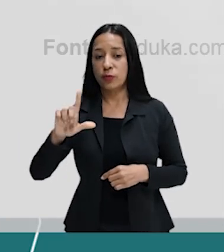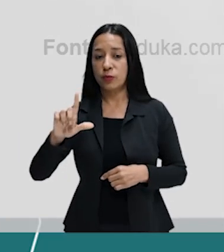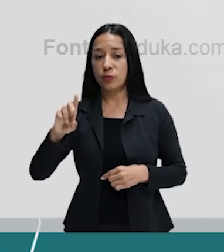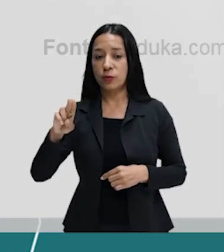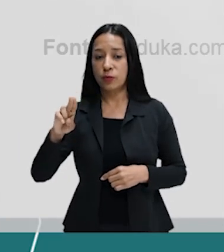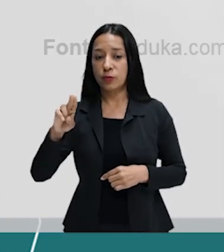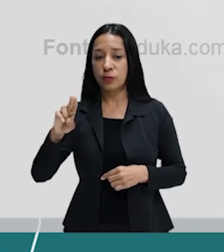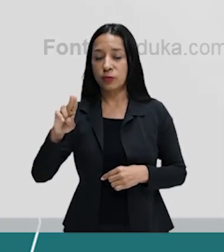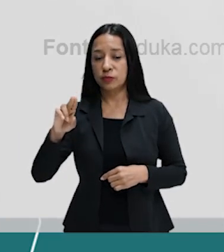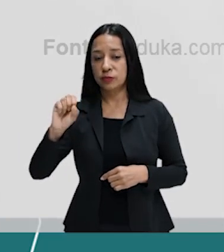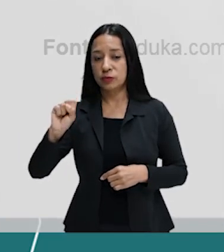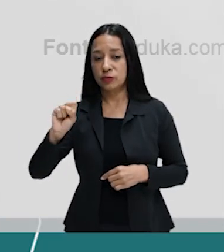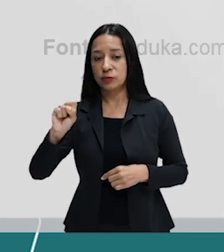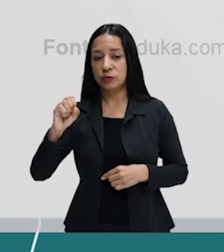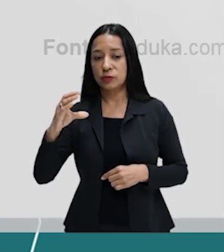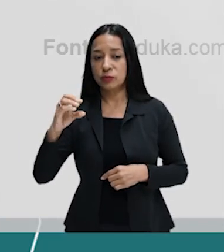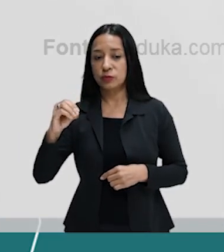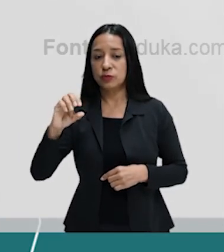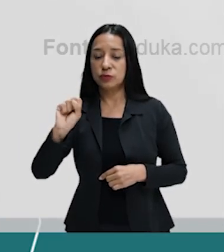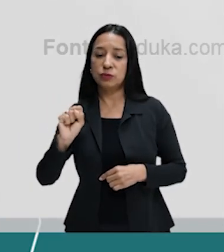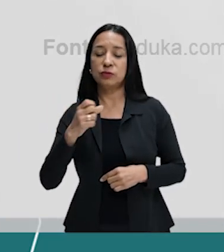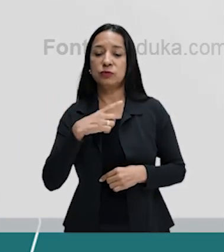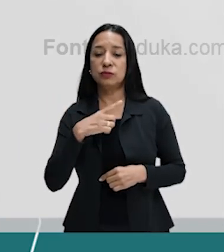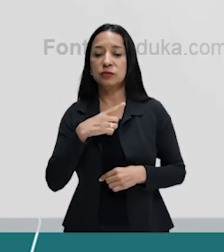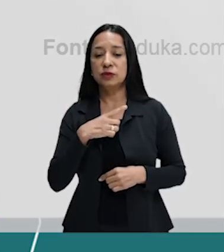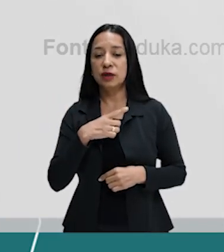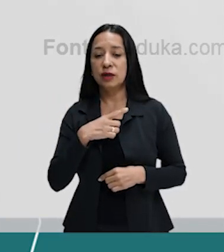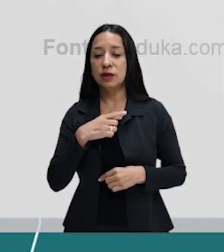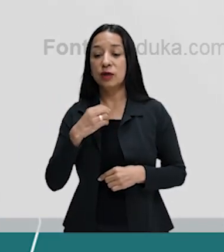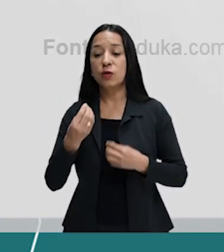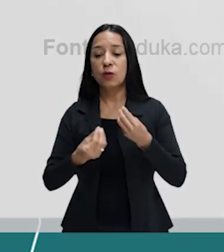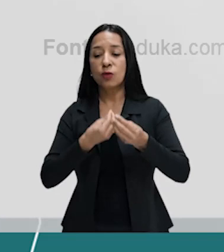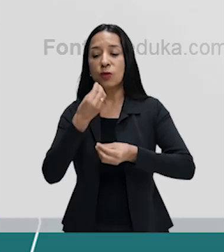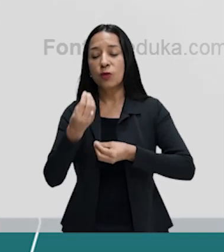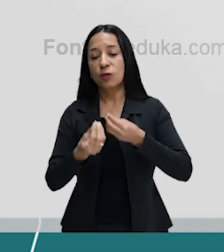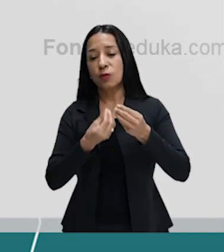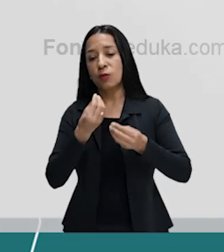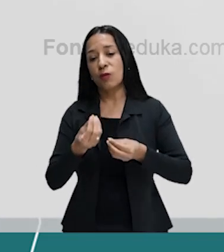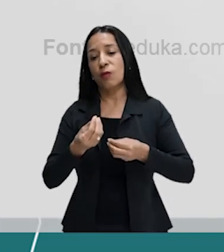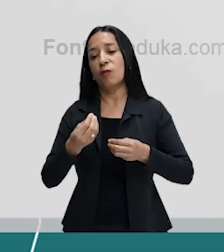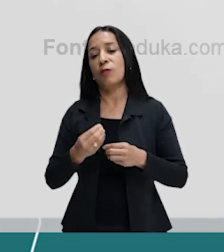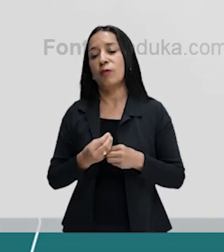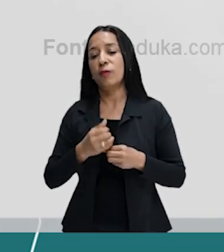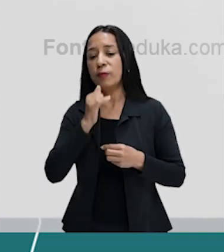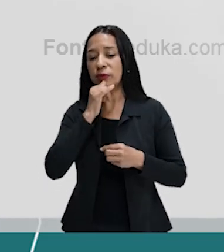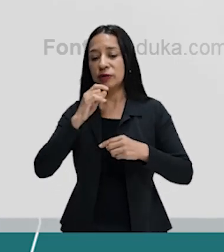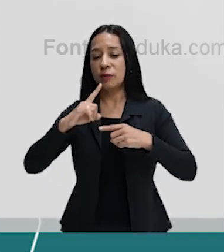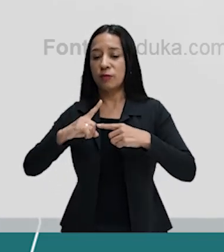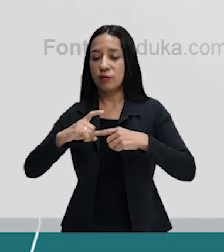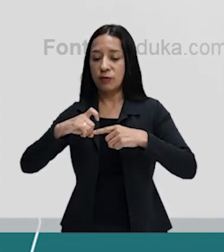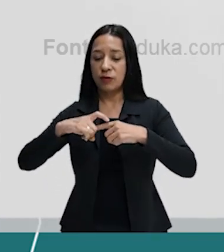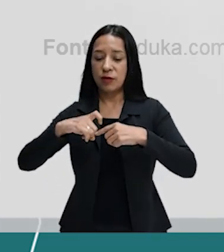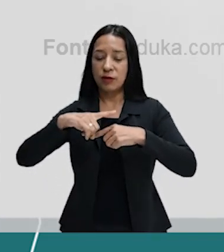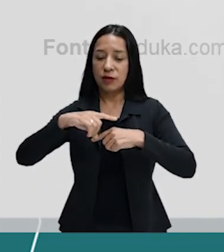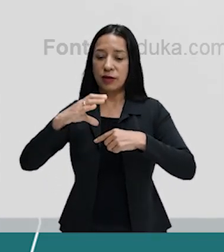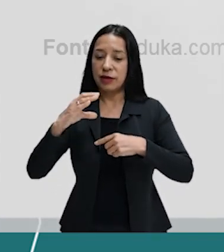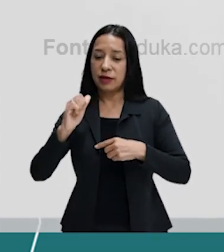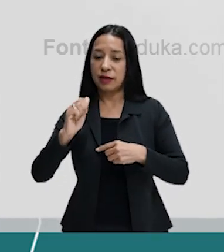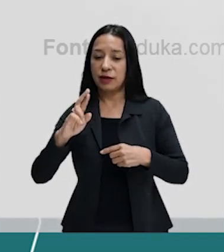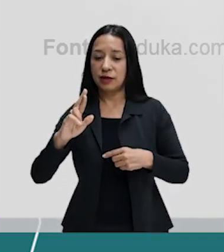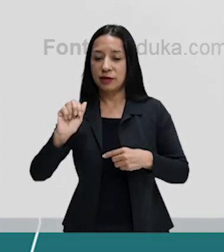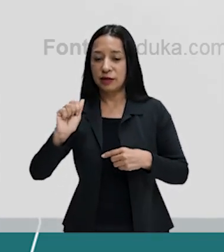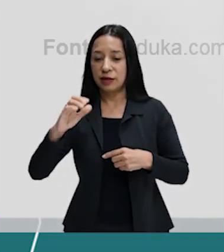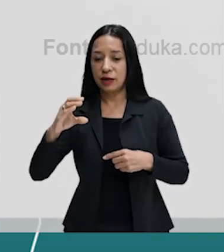moluscos. Os moluscos nós vamos ter como representantes o caracol, né, pessoal? Né, a gente conhece bastante